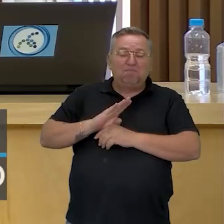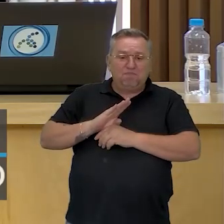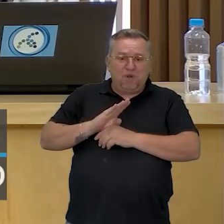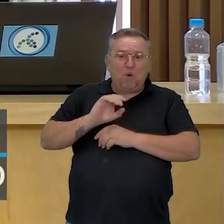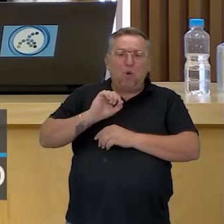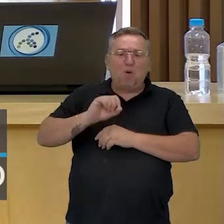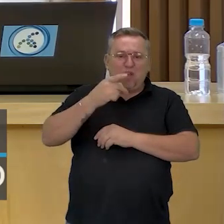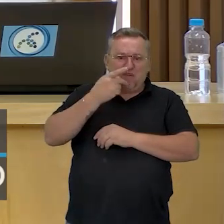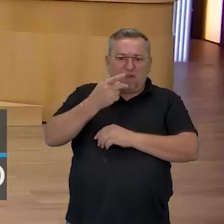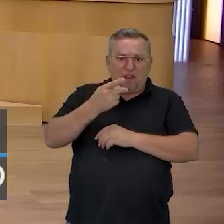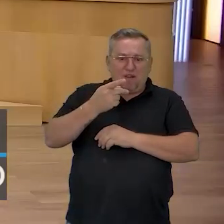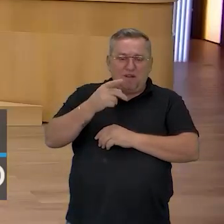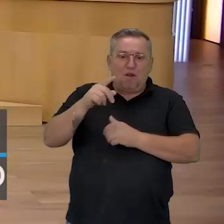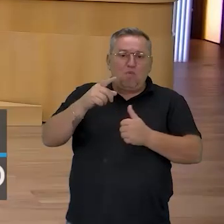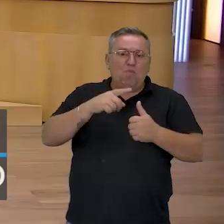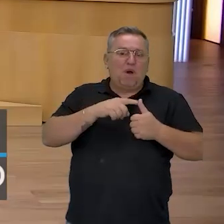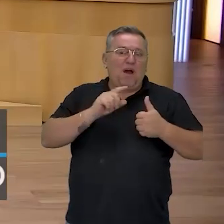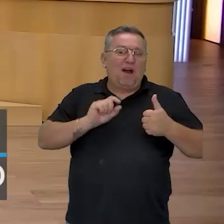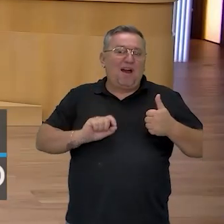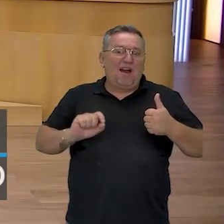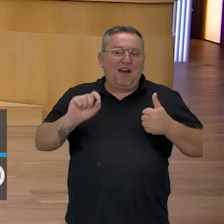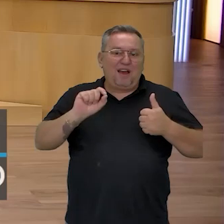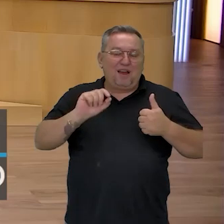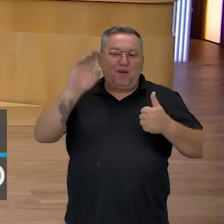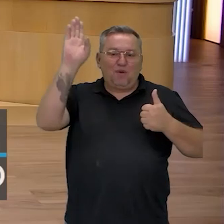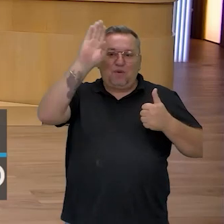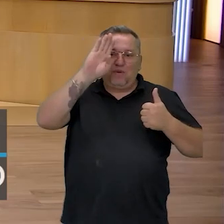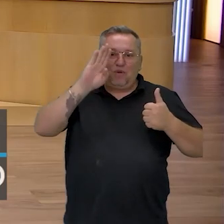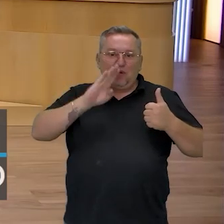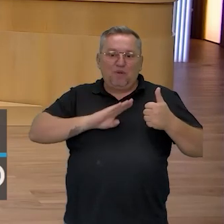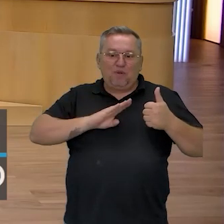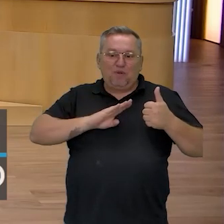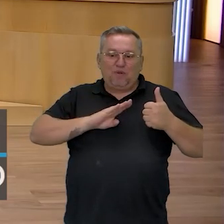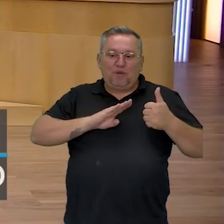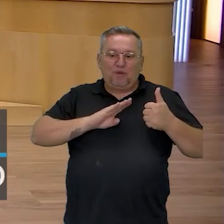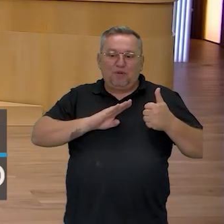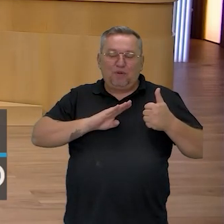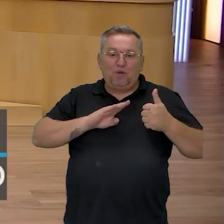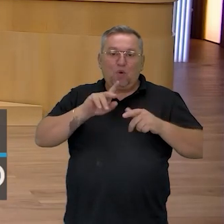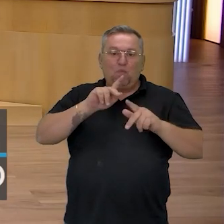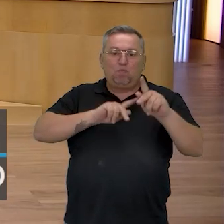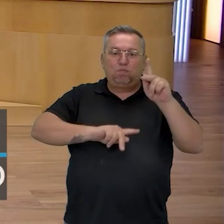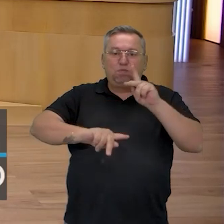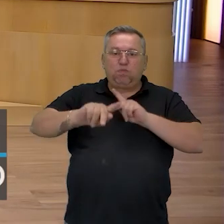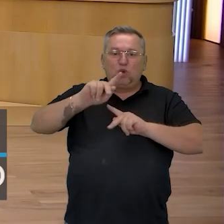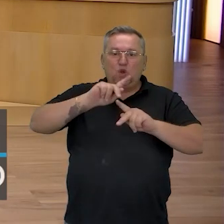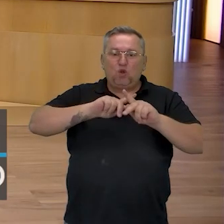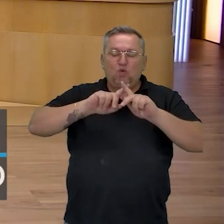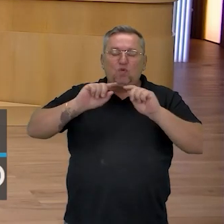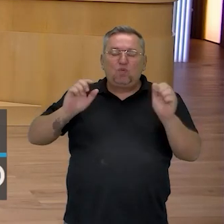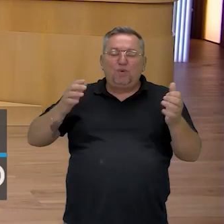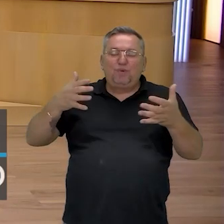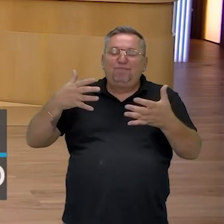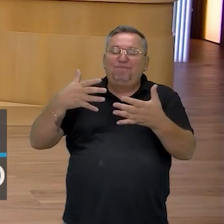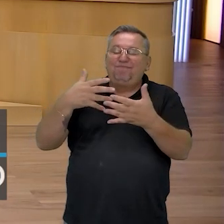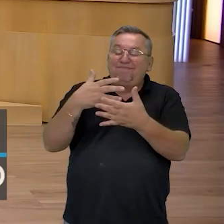que eu diria? Em primeiro lugar, o brasileiro é tido como um povo muito